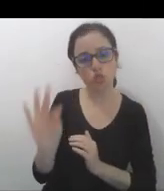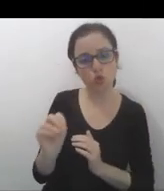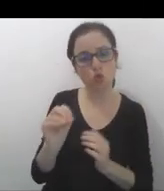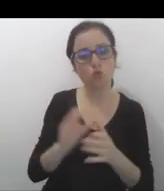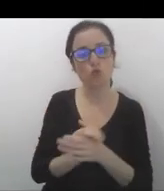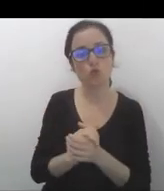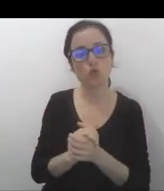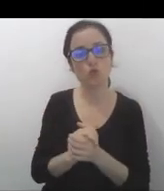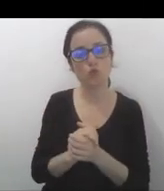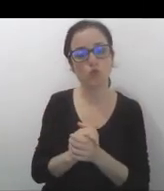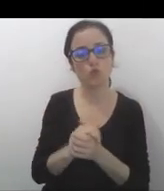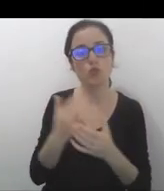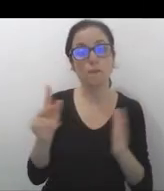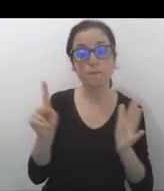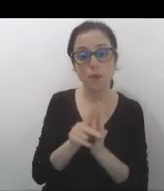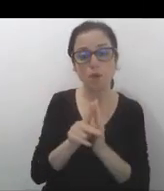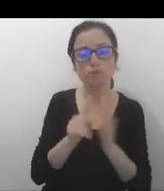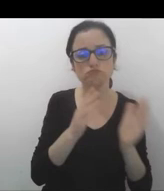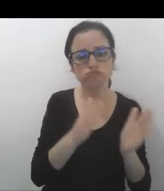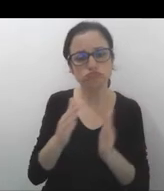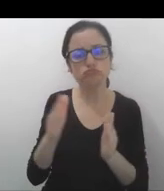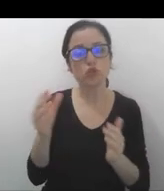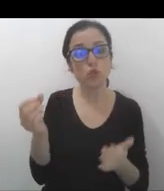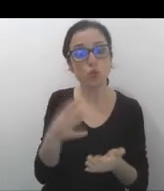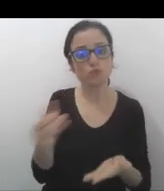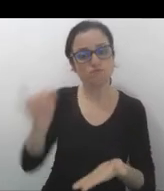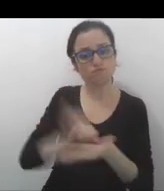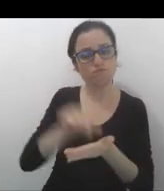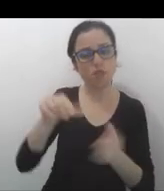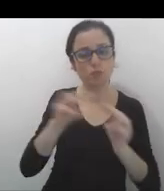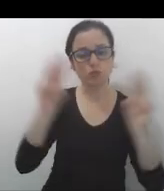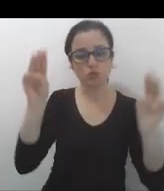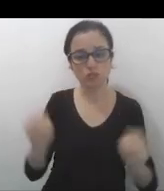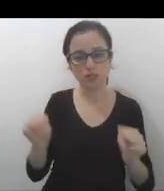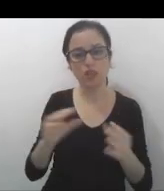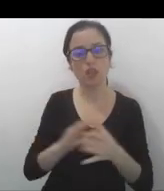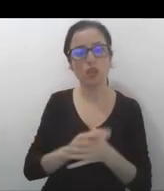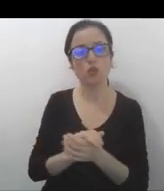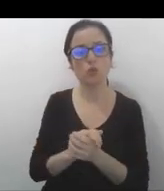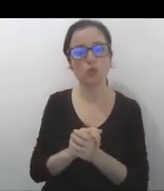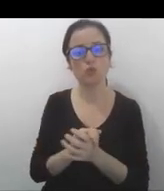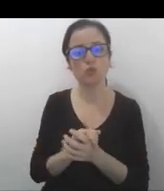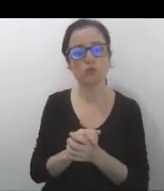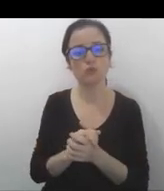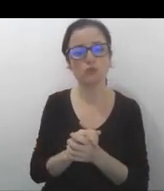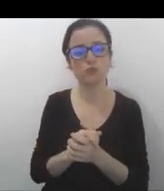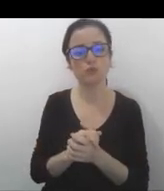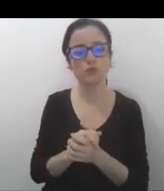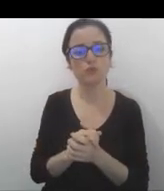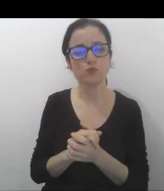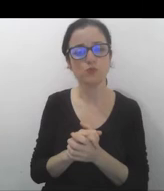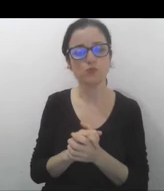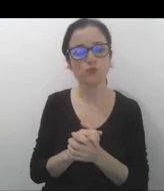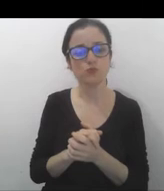Roberto Sambonet, né? E a própria modulação aí da nova sede